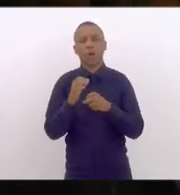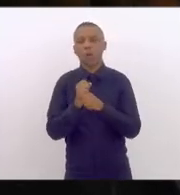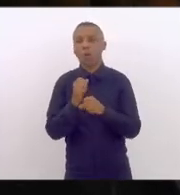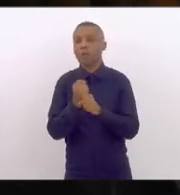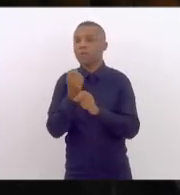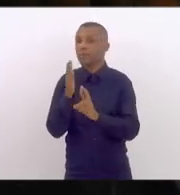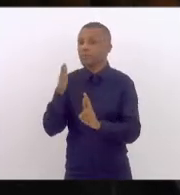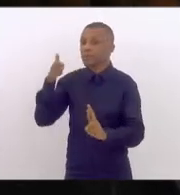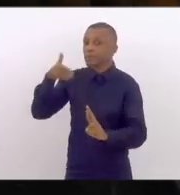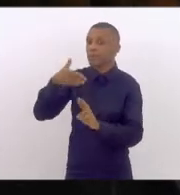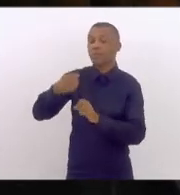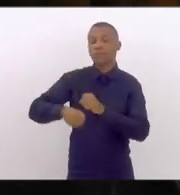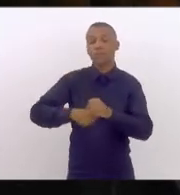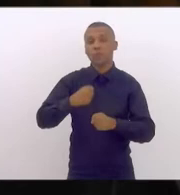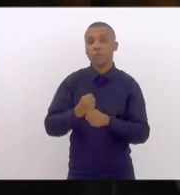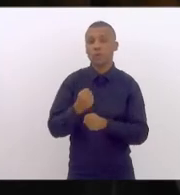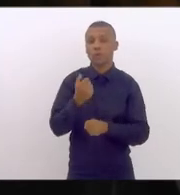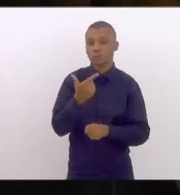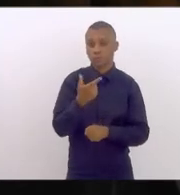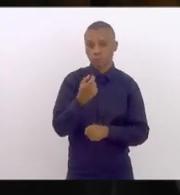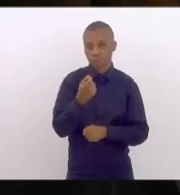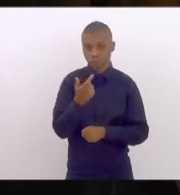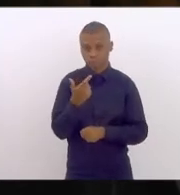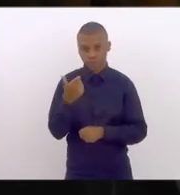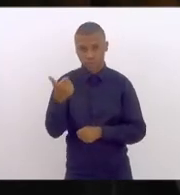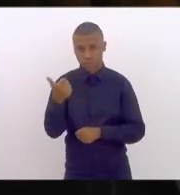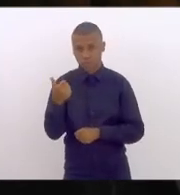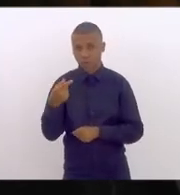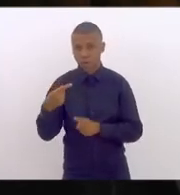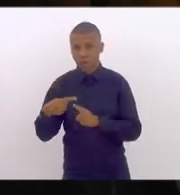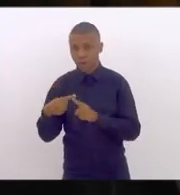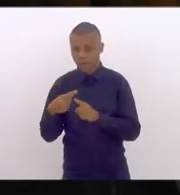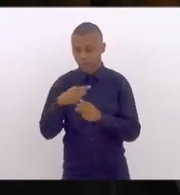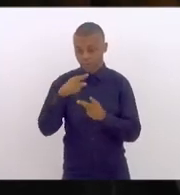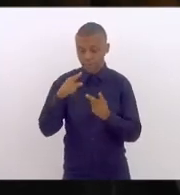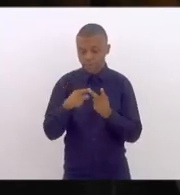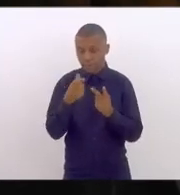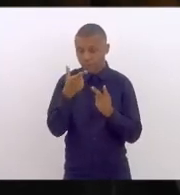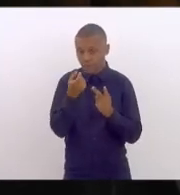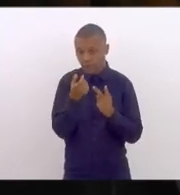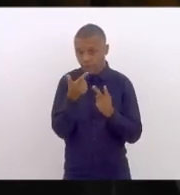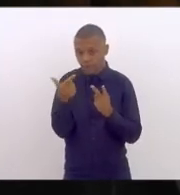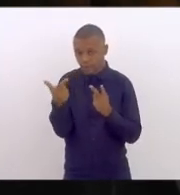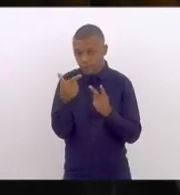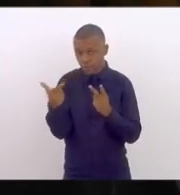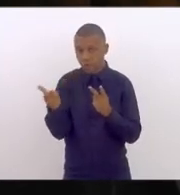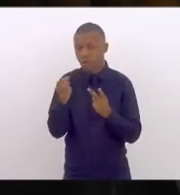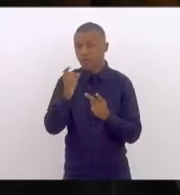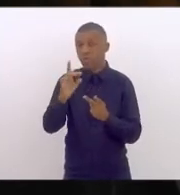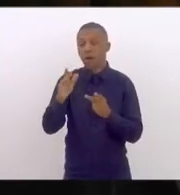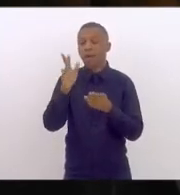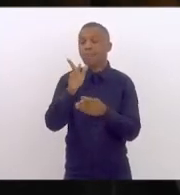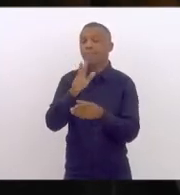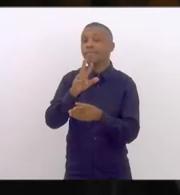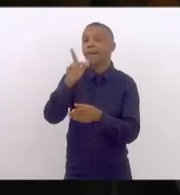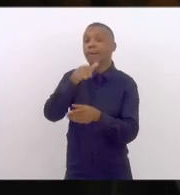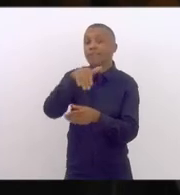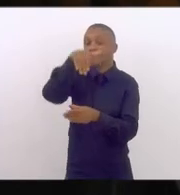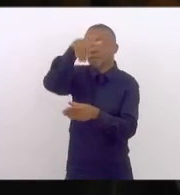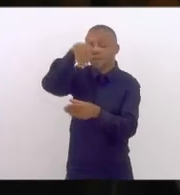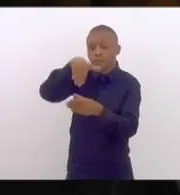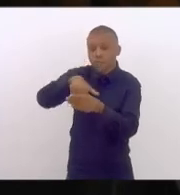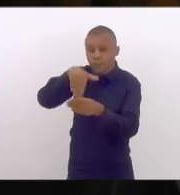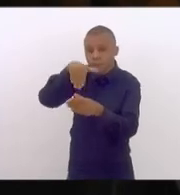2021 porque as contas de 22 só serão voltadas votadas